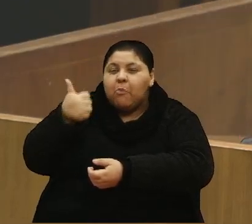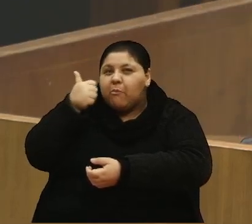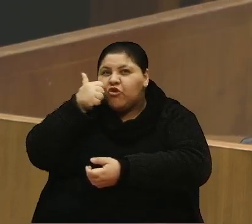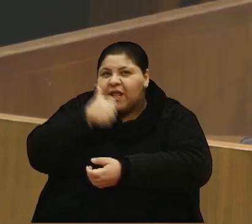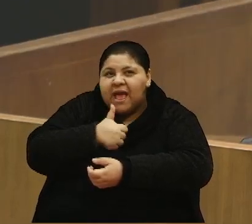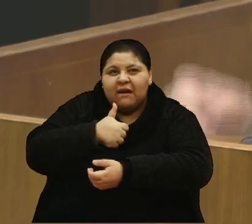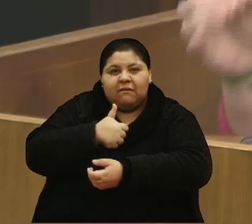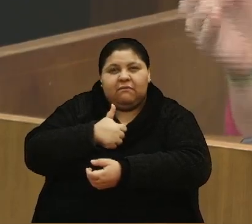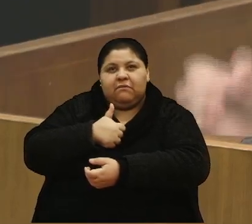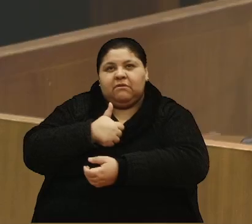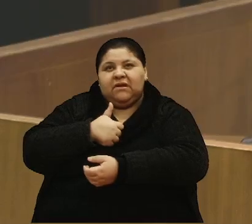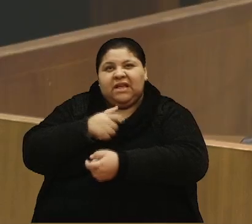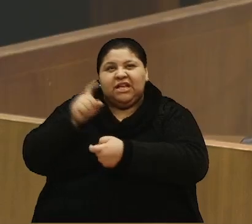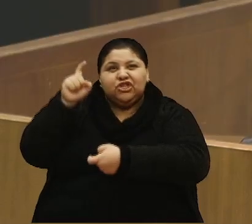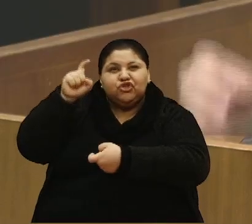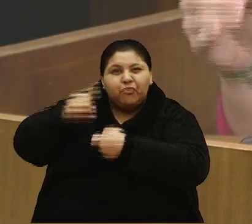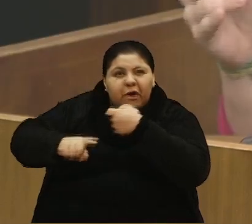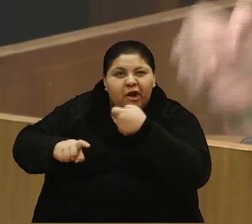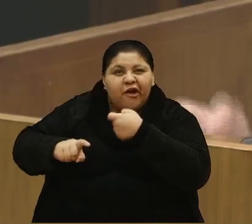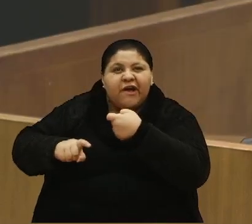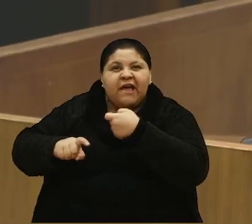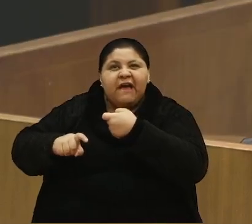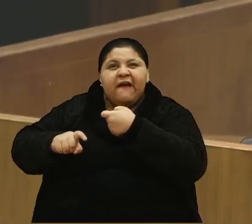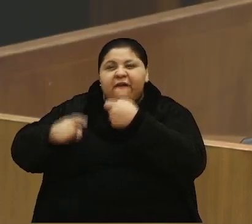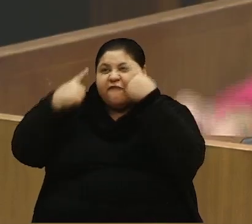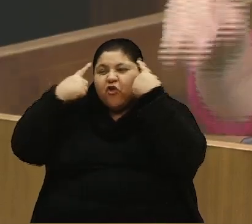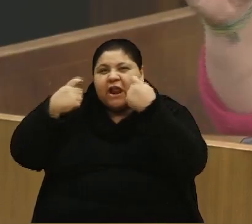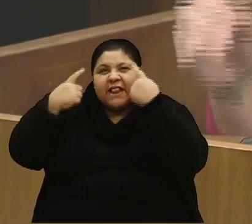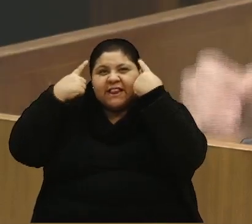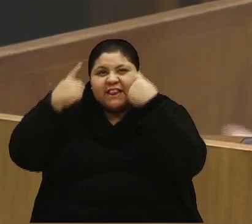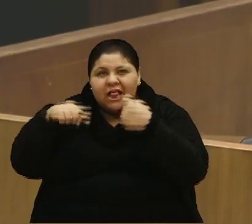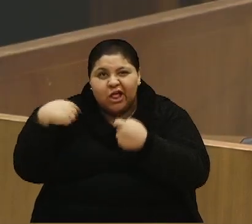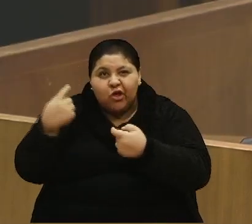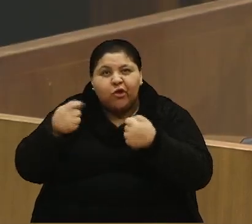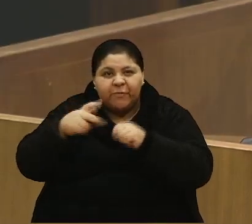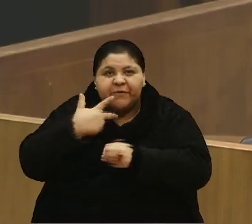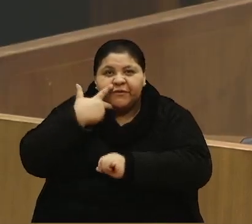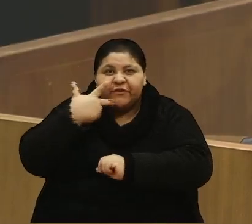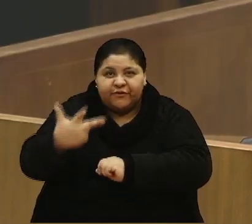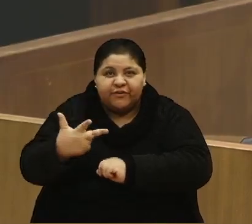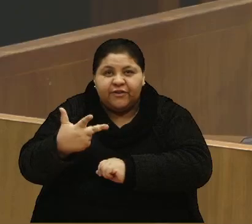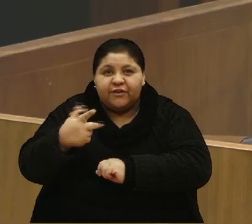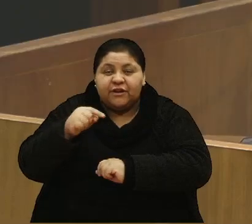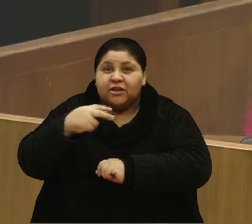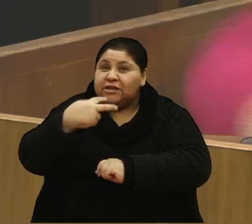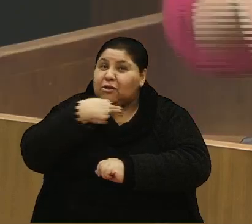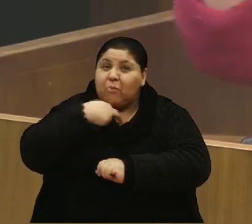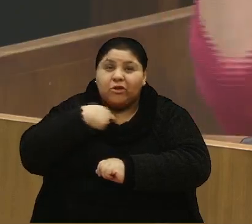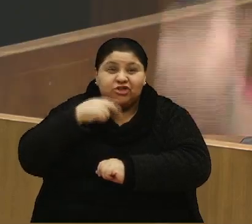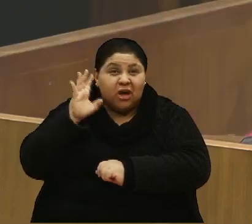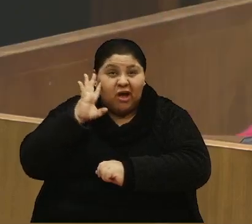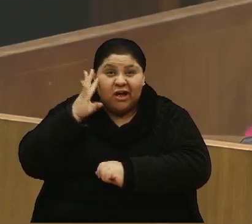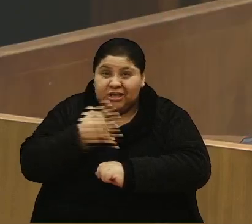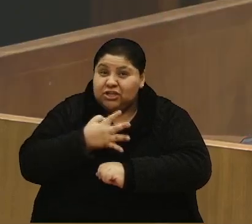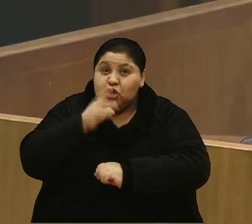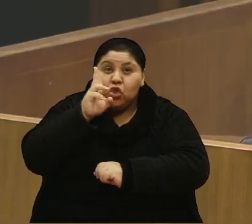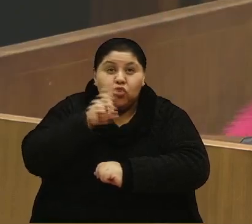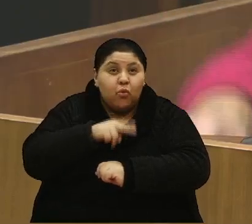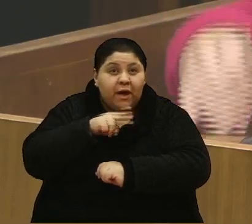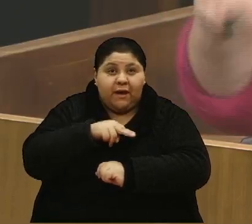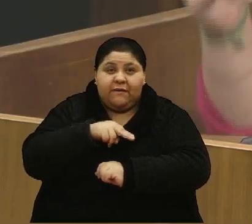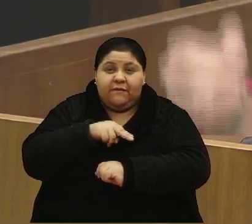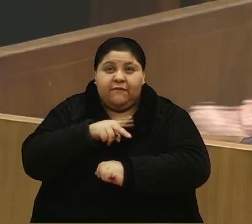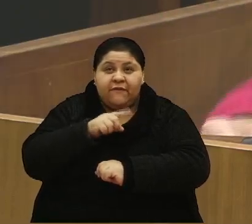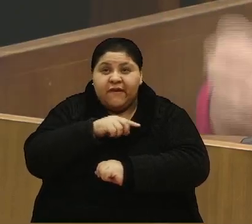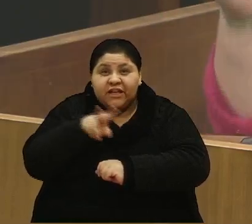mulher sendo estuprada, sendo violentada, nós precisamos dizer que isso não pode acontecer jamais.